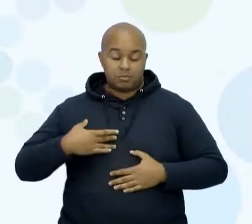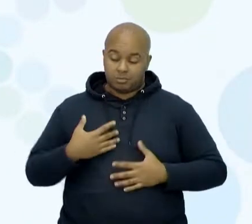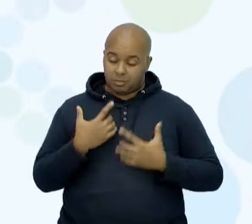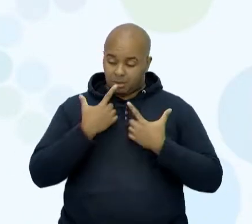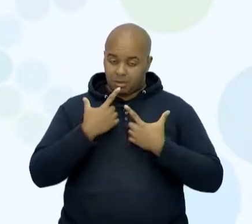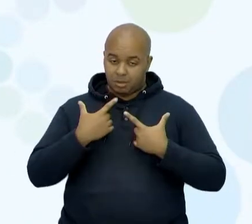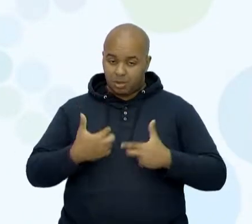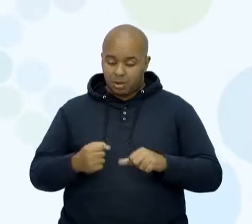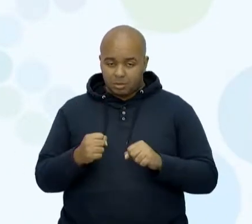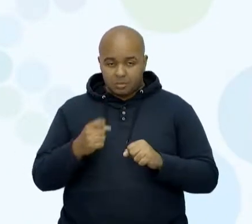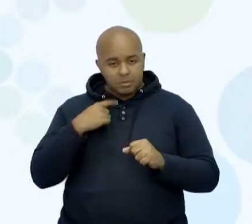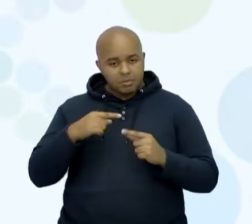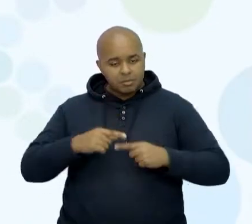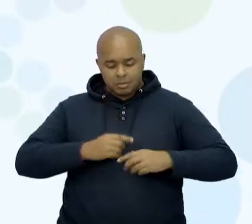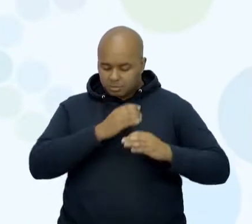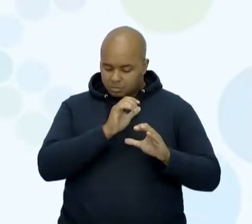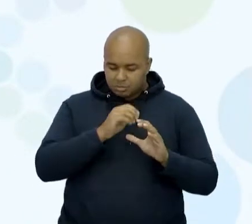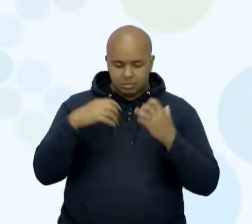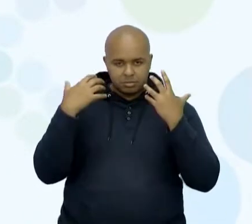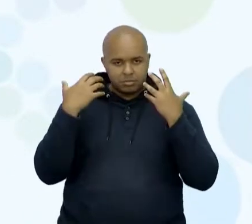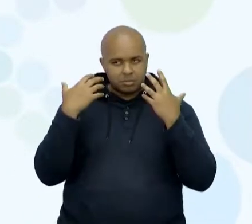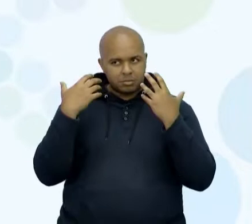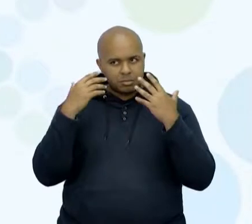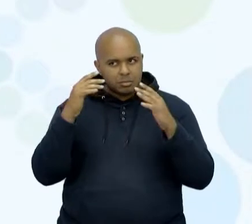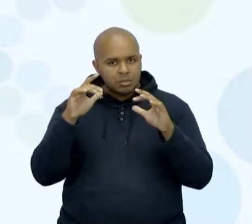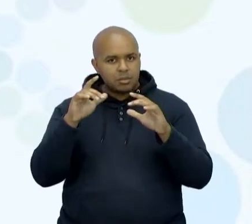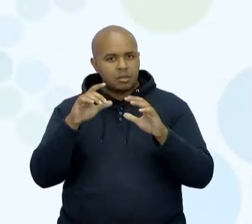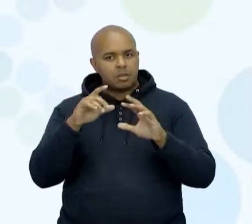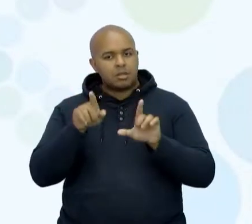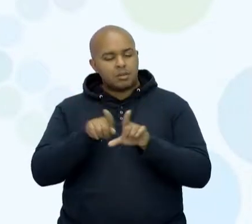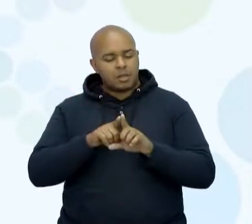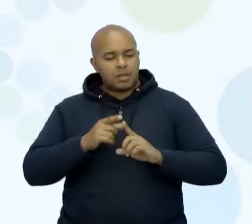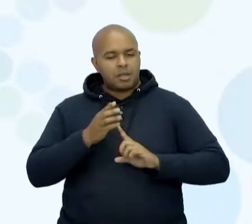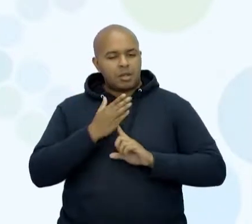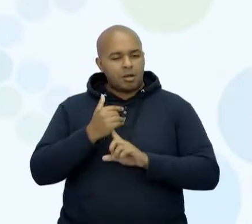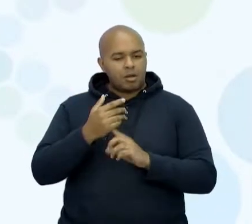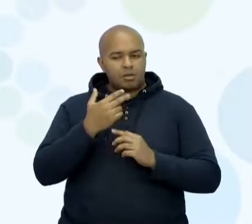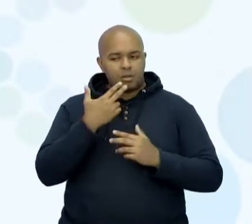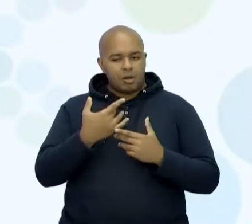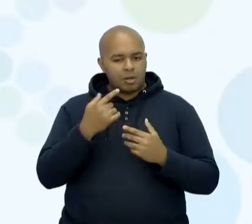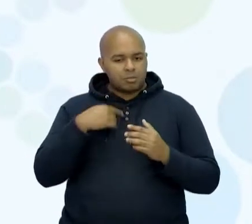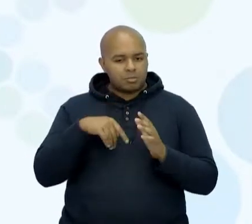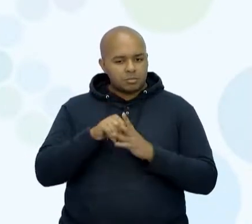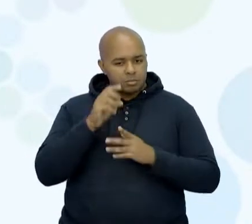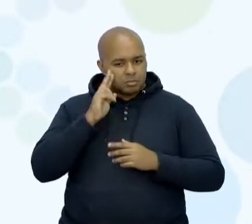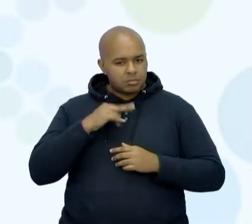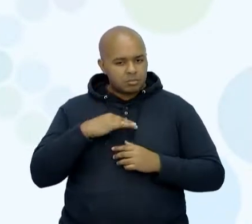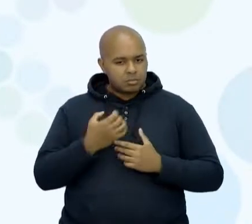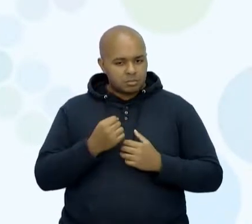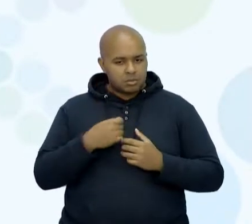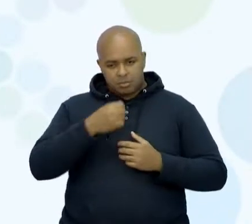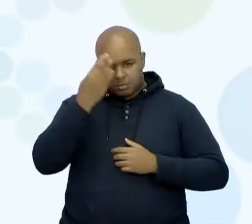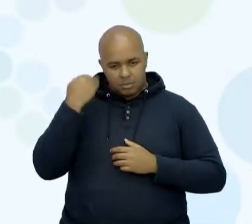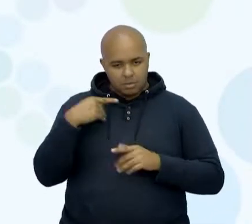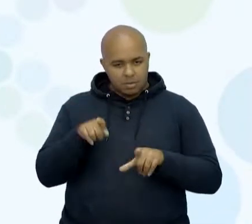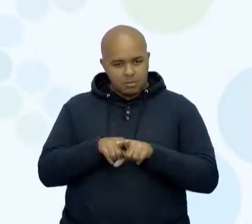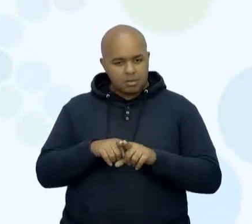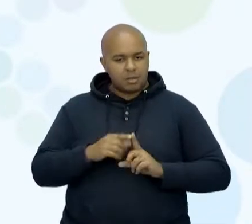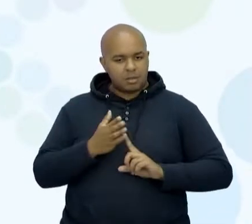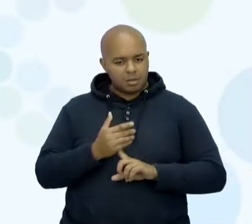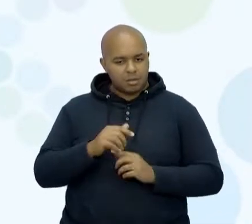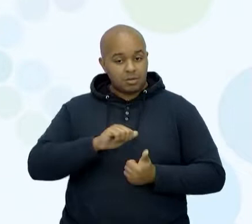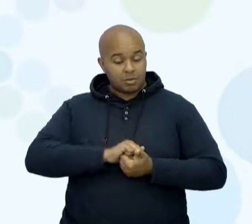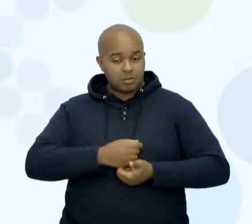Vai englobar aí a área de Ciências da Natureza e Linguagens. A nossa unidade curricular 2, a gente não pode esquecer o nome, que é